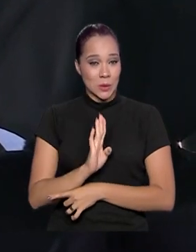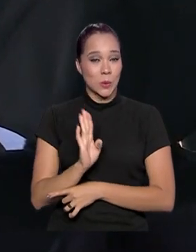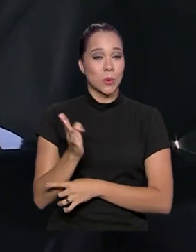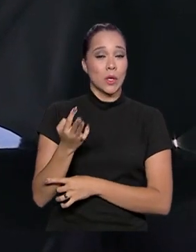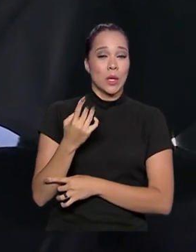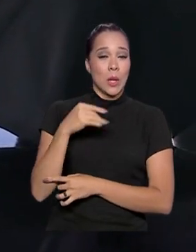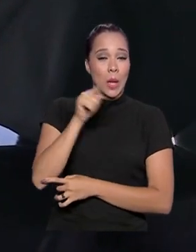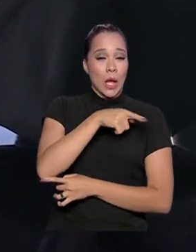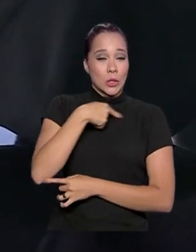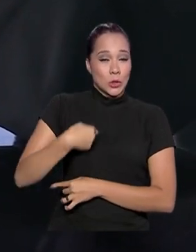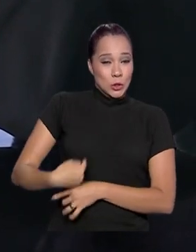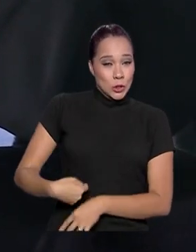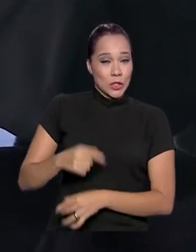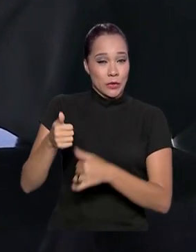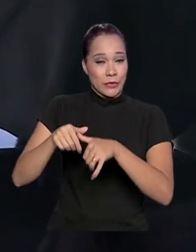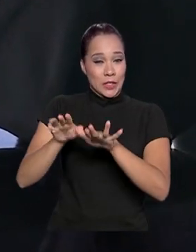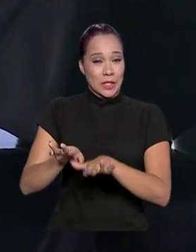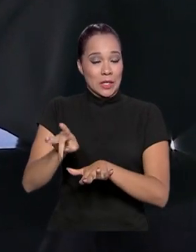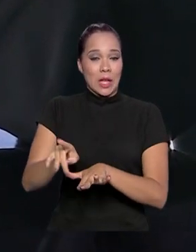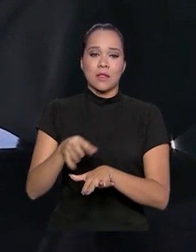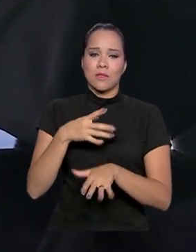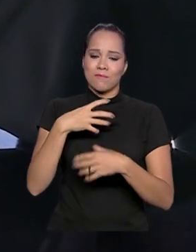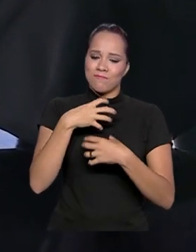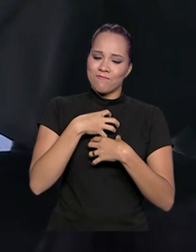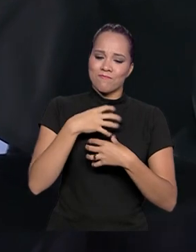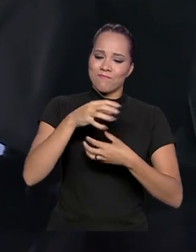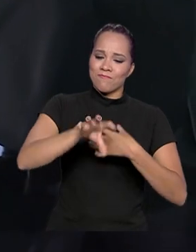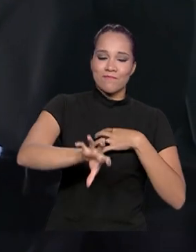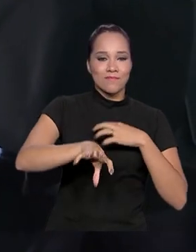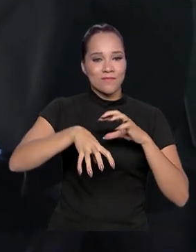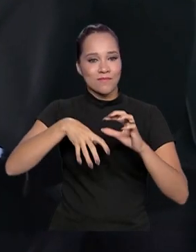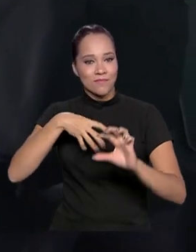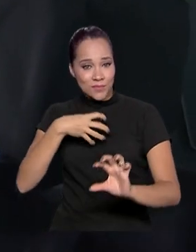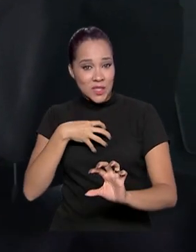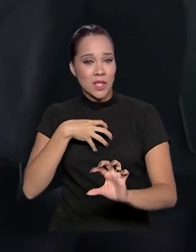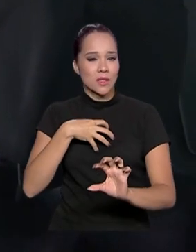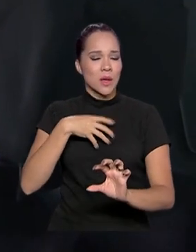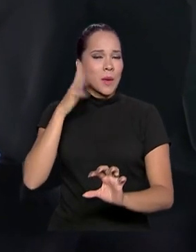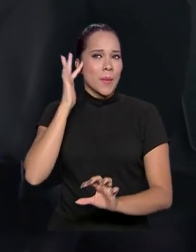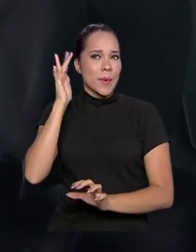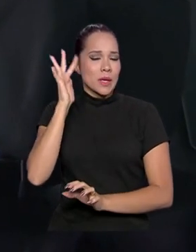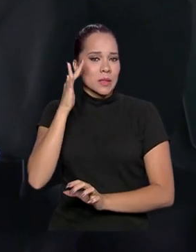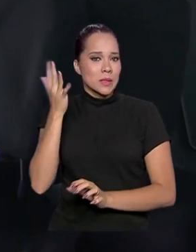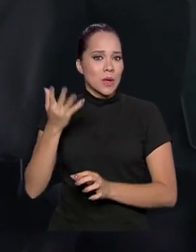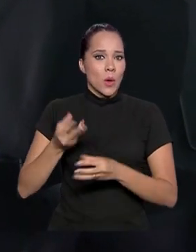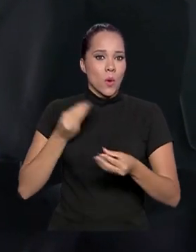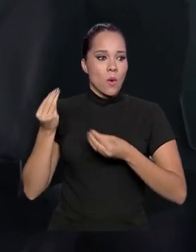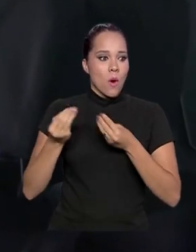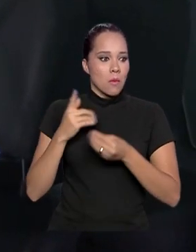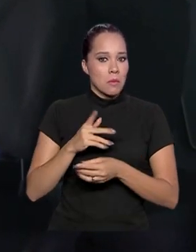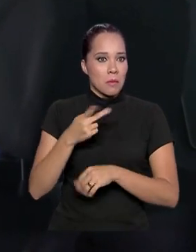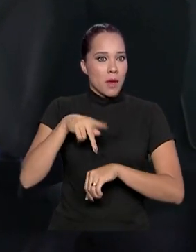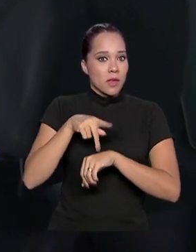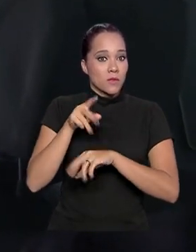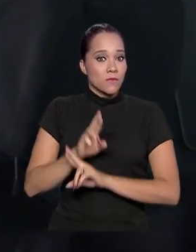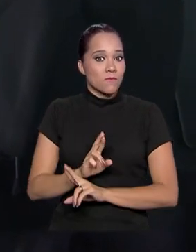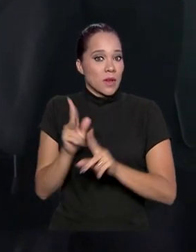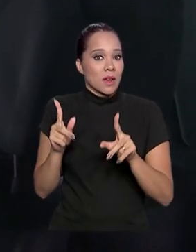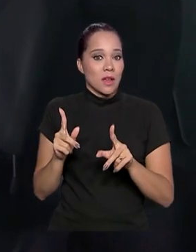a gente se coloca um pouco de empatia no lugar deles, imagina a situação deles num país diferente,